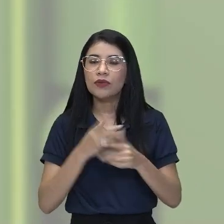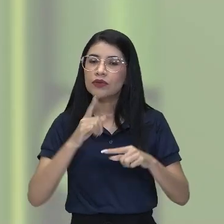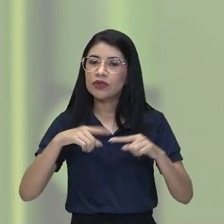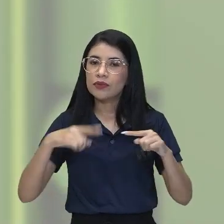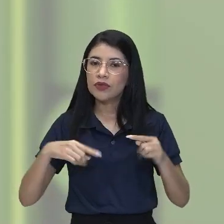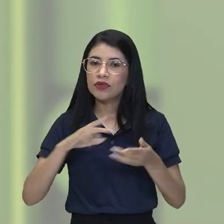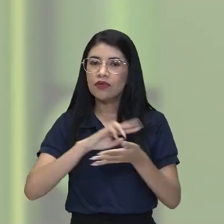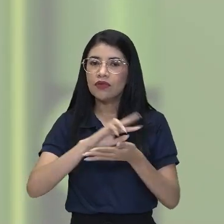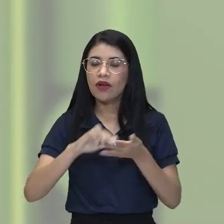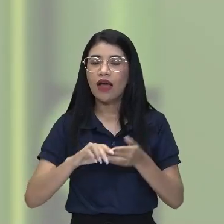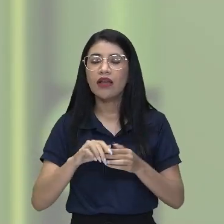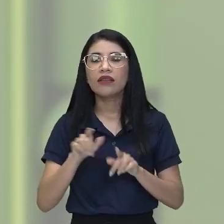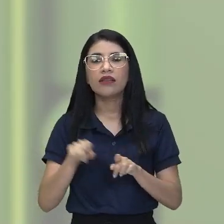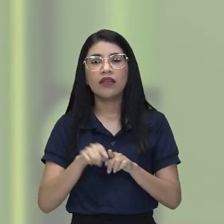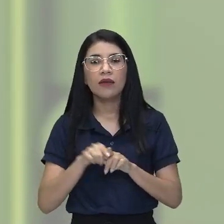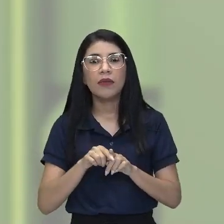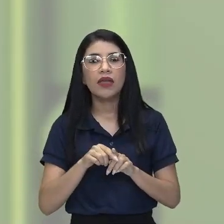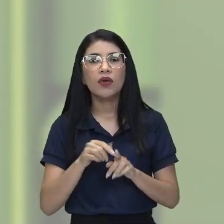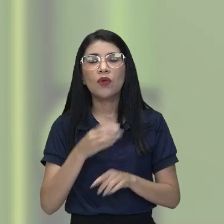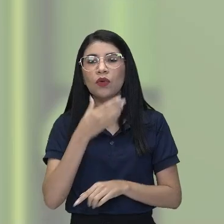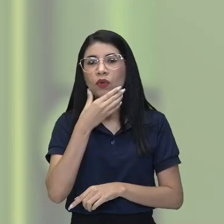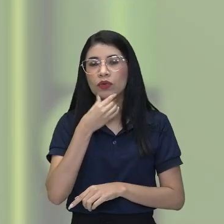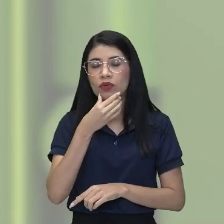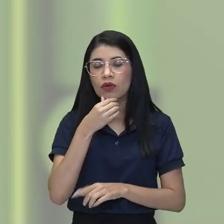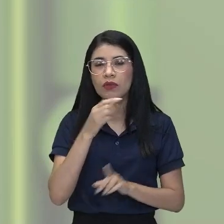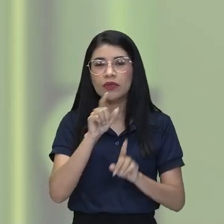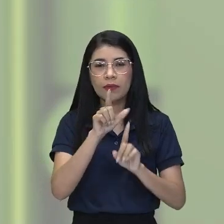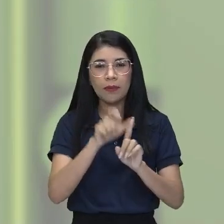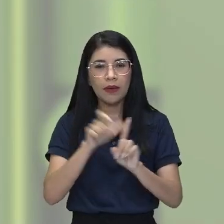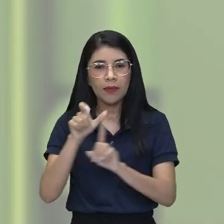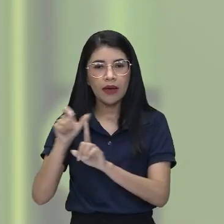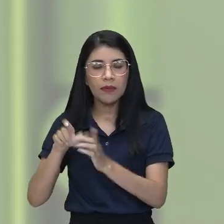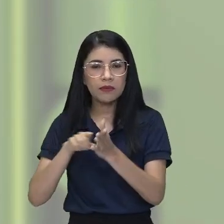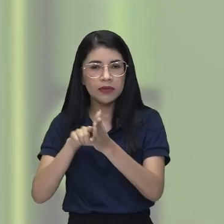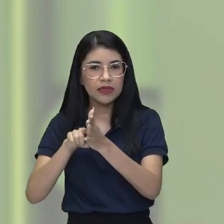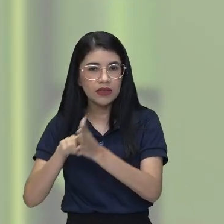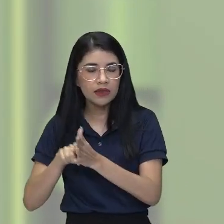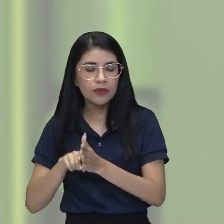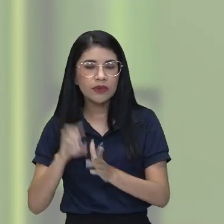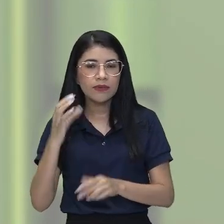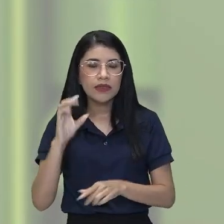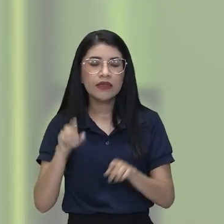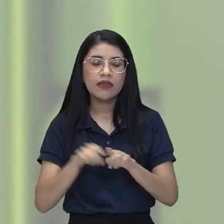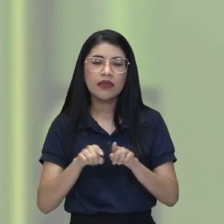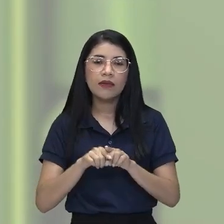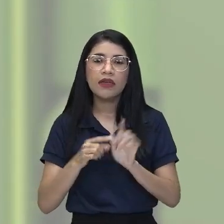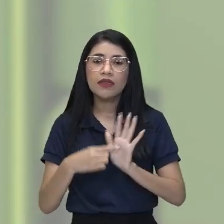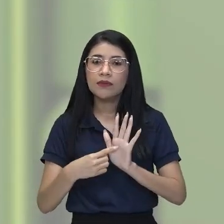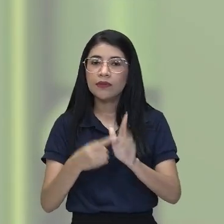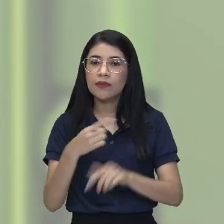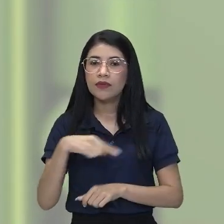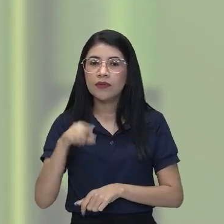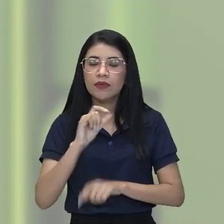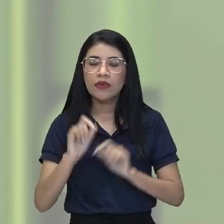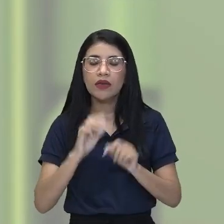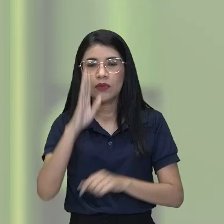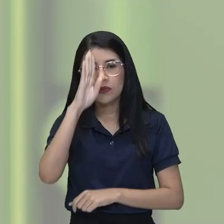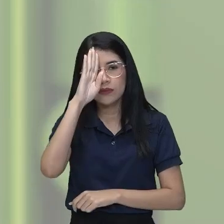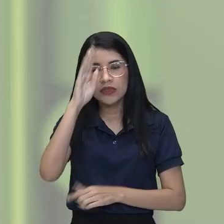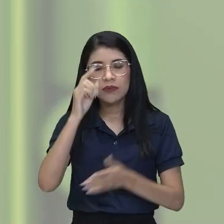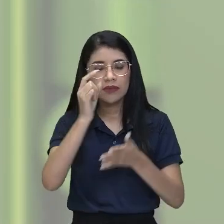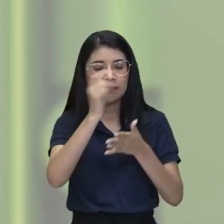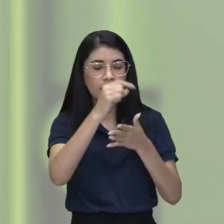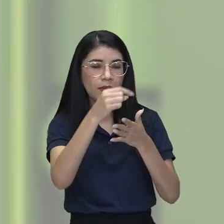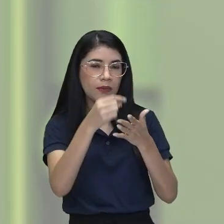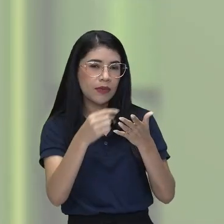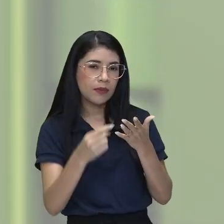seus cientistas principais e também colocamos para vocês os principais elementos